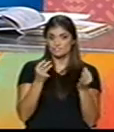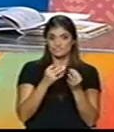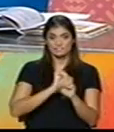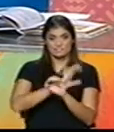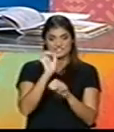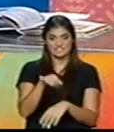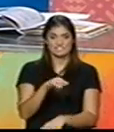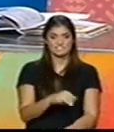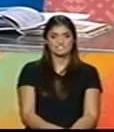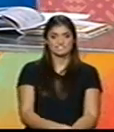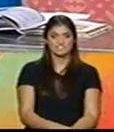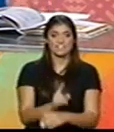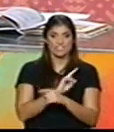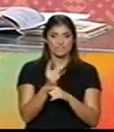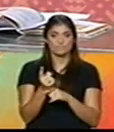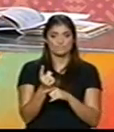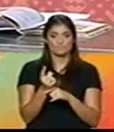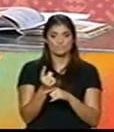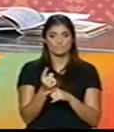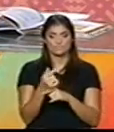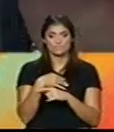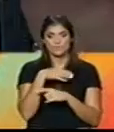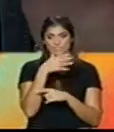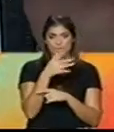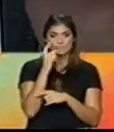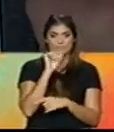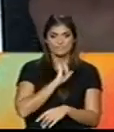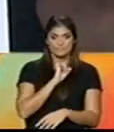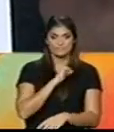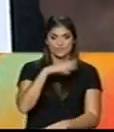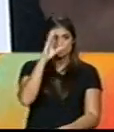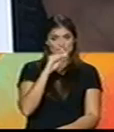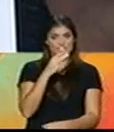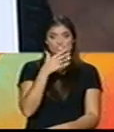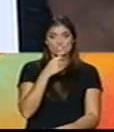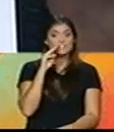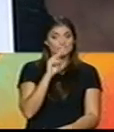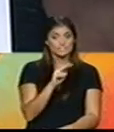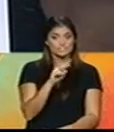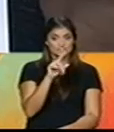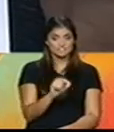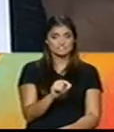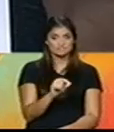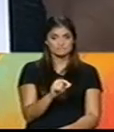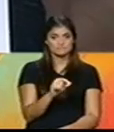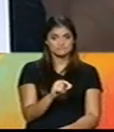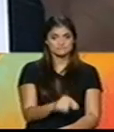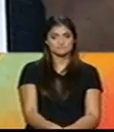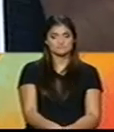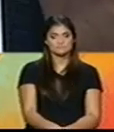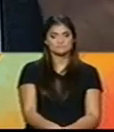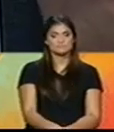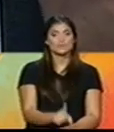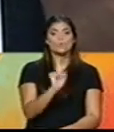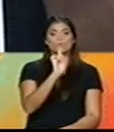Está. Está logo a última a página eu dedico ao meu pai. Não sei se a Sónia está ali a ver também. À procura. Portanto, era